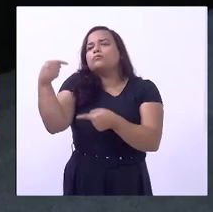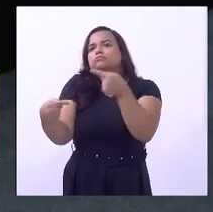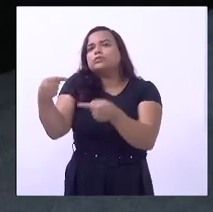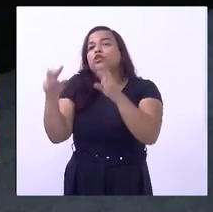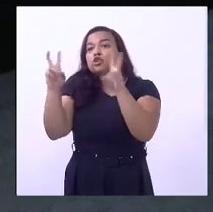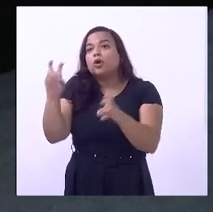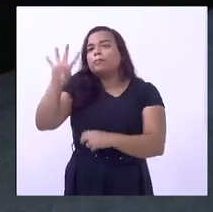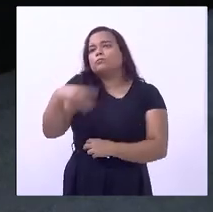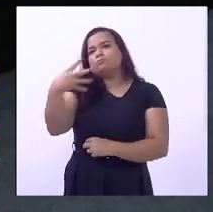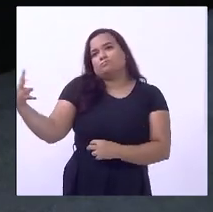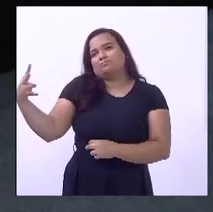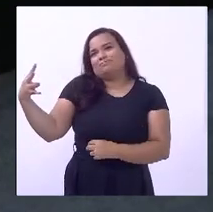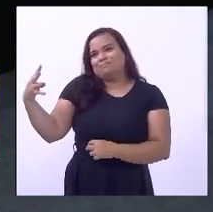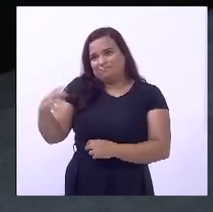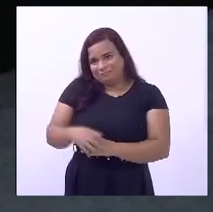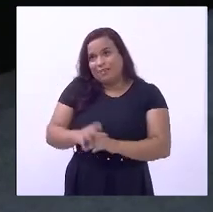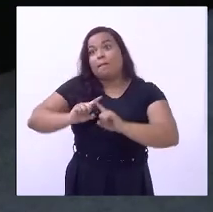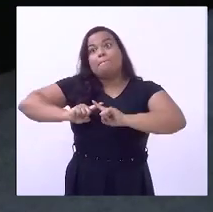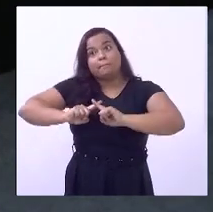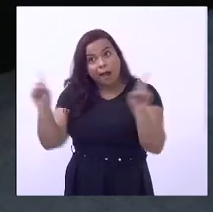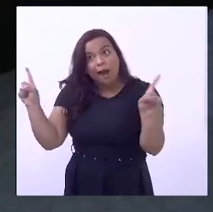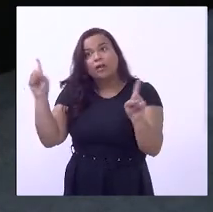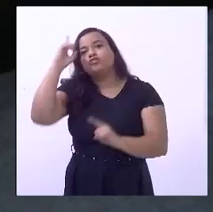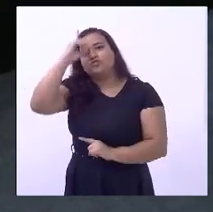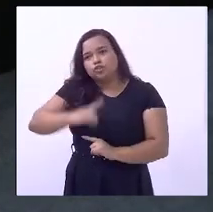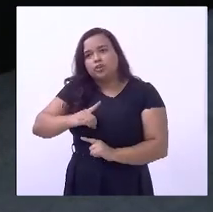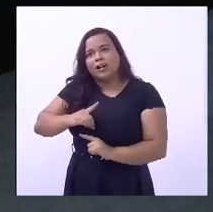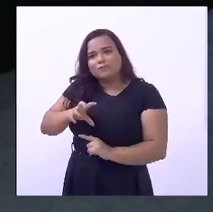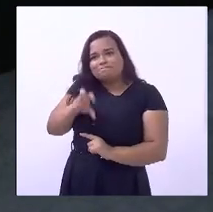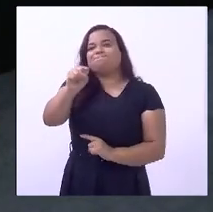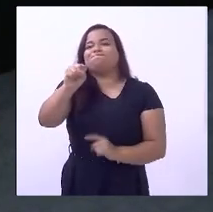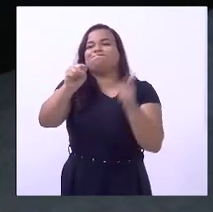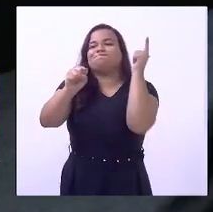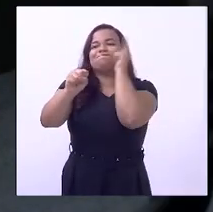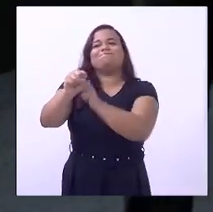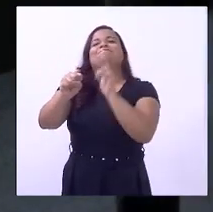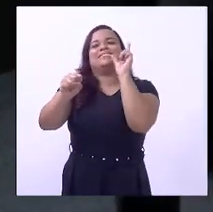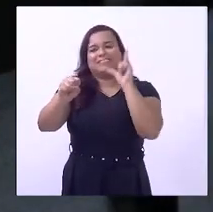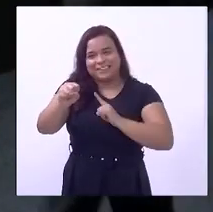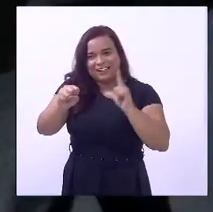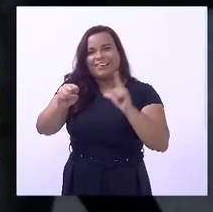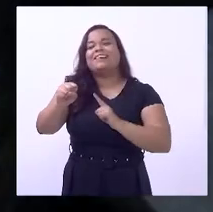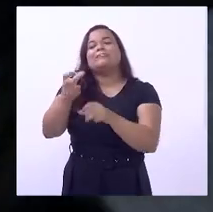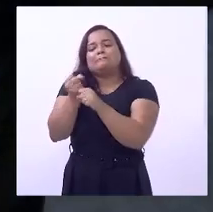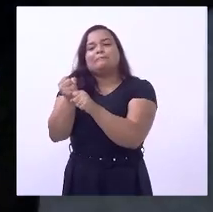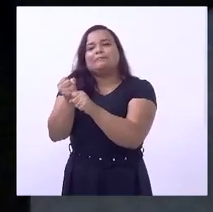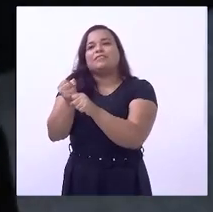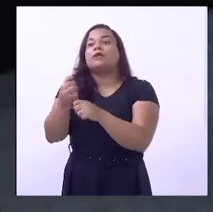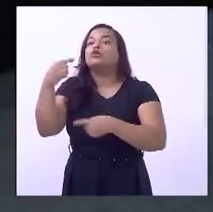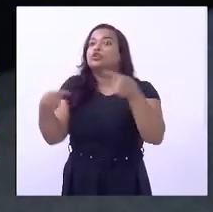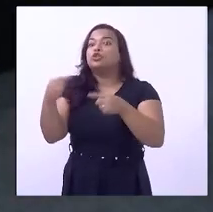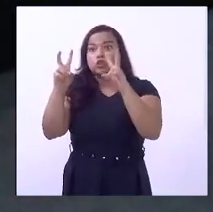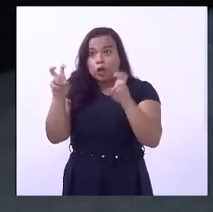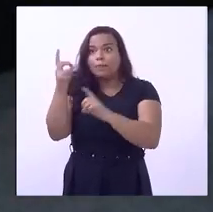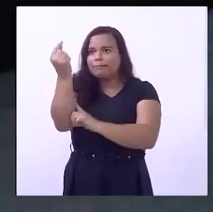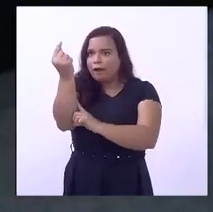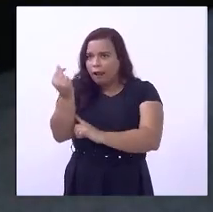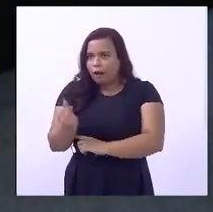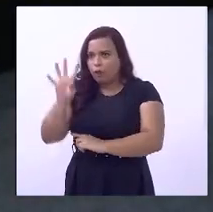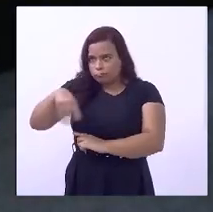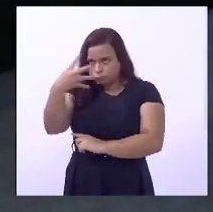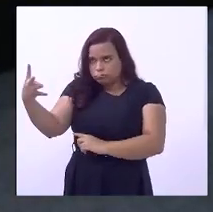à tabela. Mas o direito está assegurado e as discussões referentes aos valores da tabela, a gente parte da